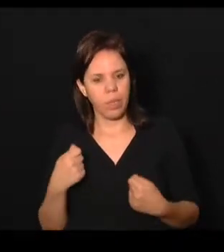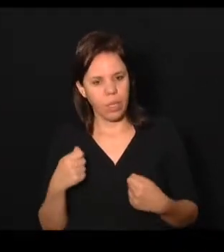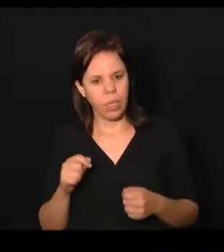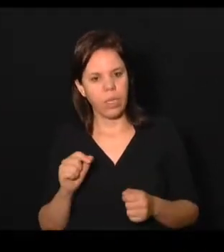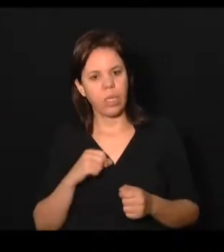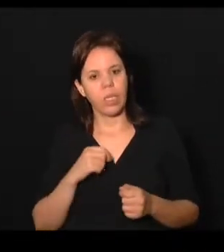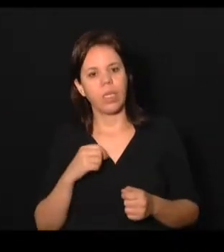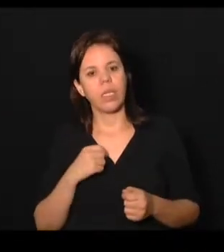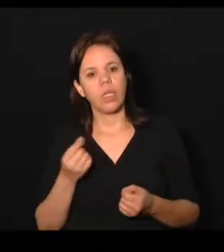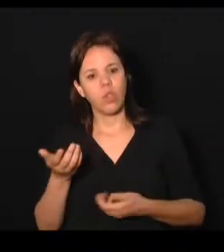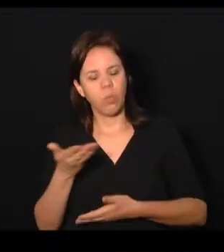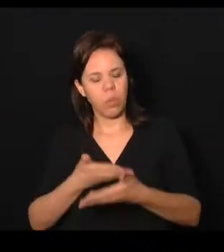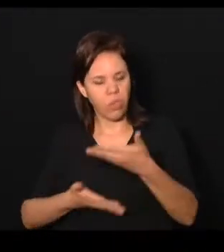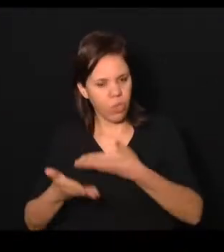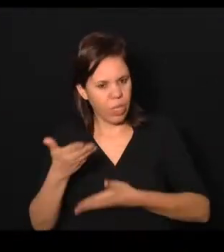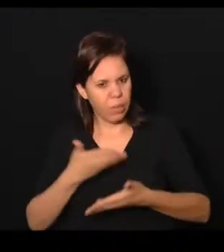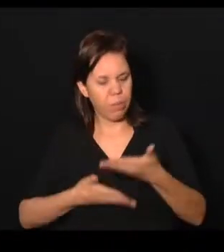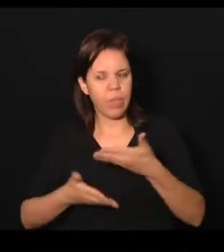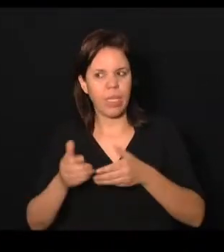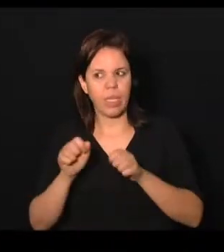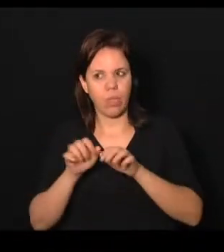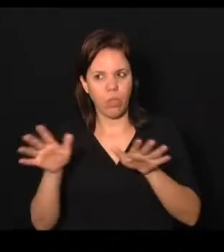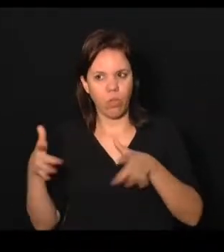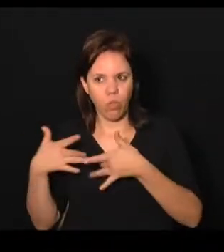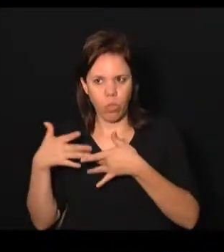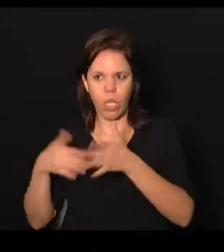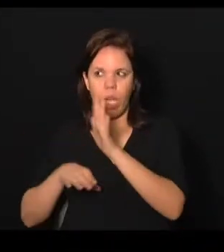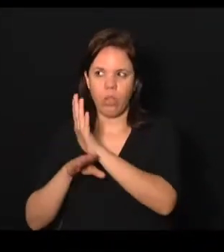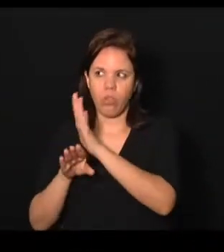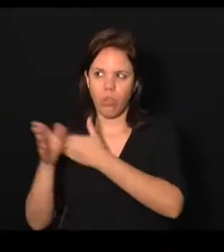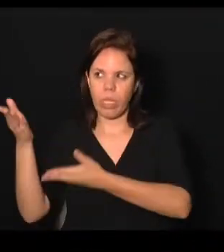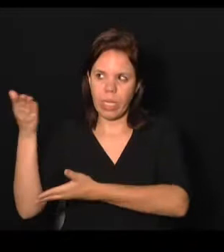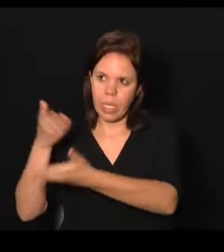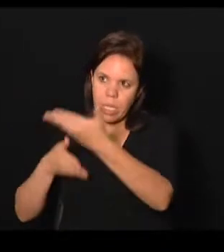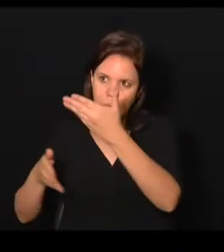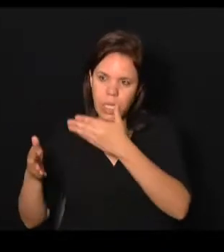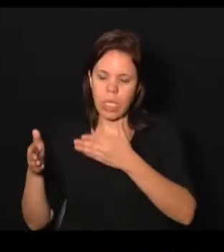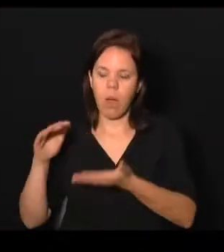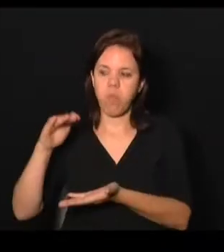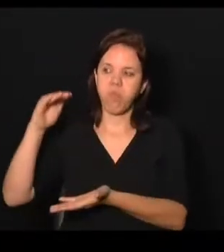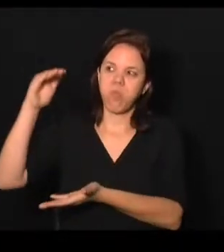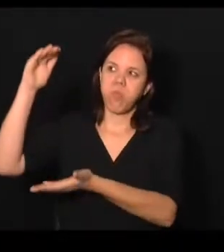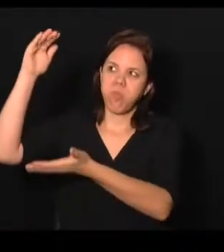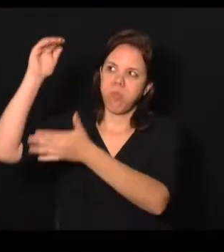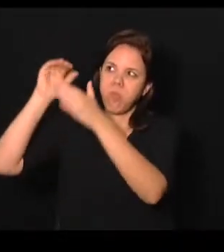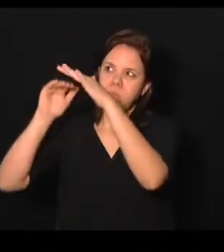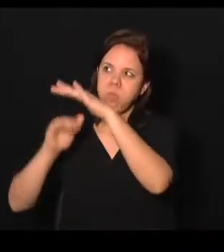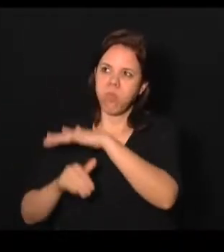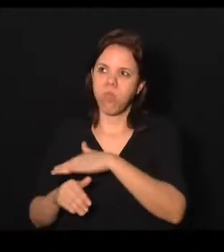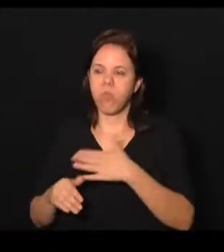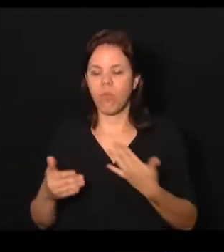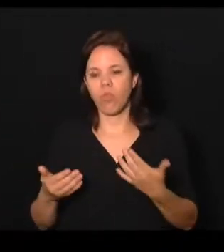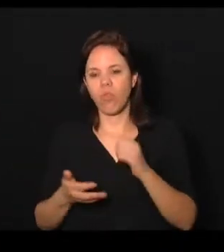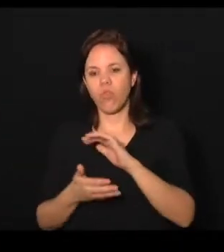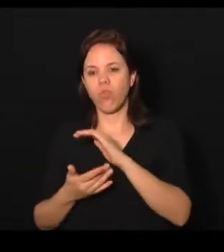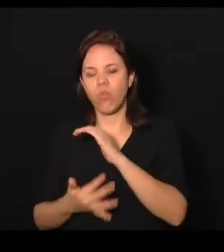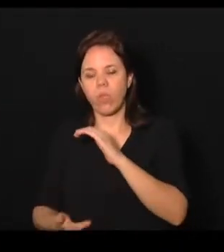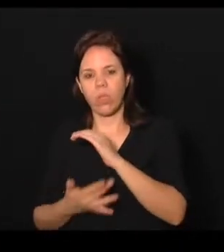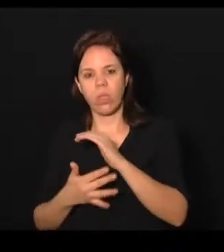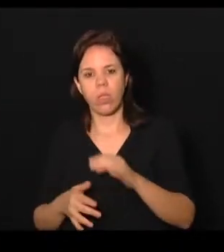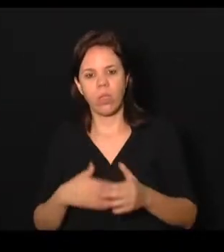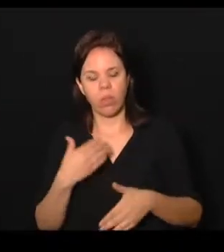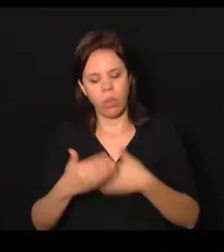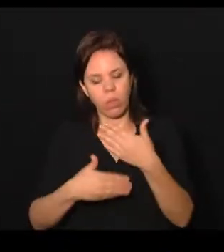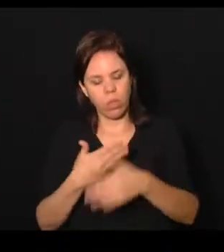esse compartilhamento das bolsas de sangue entre os serviços. Nos processos habituais, que são